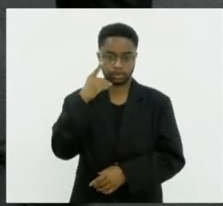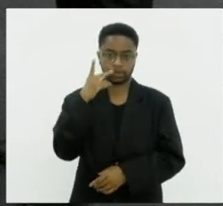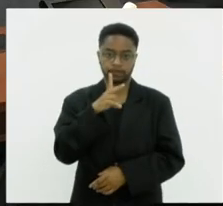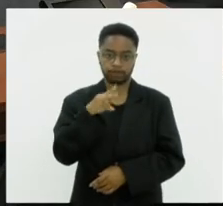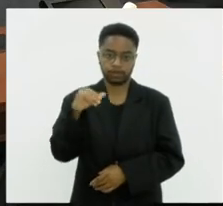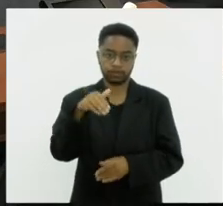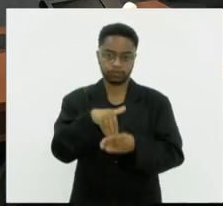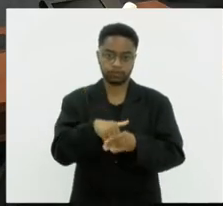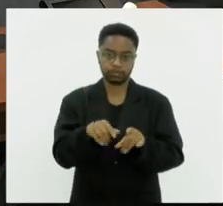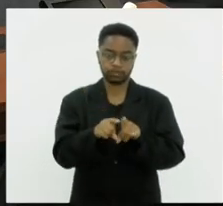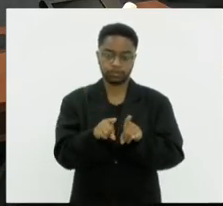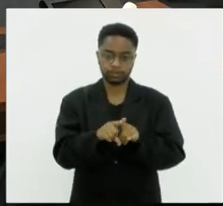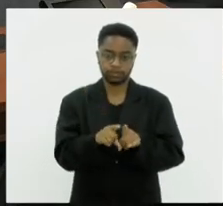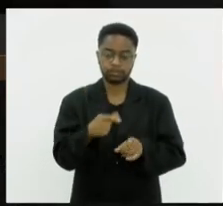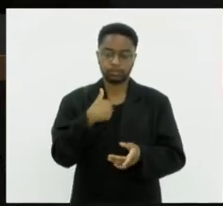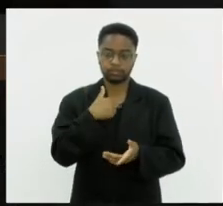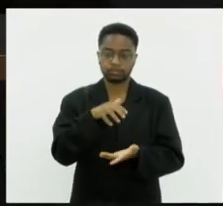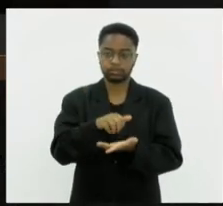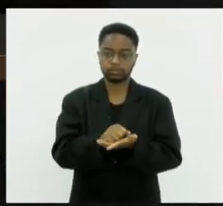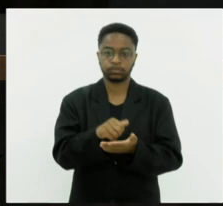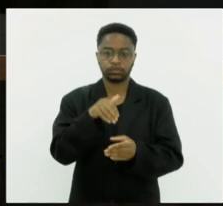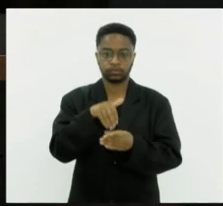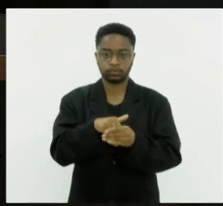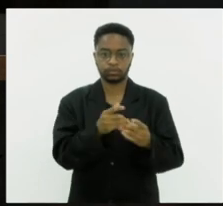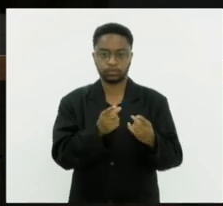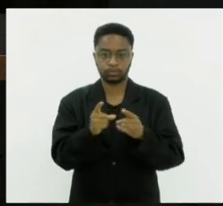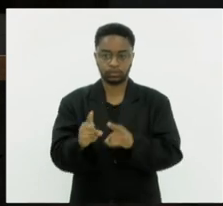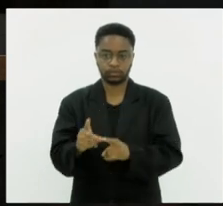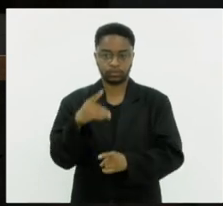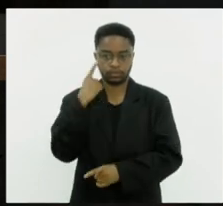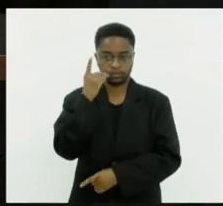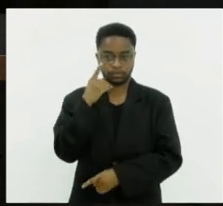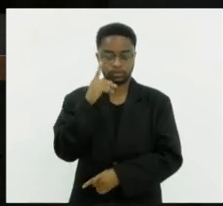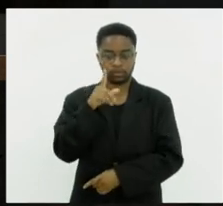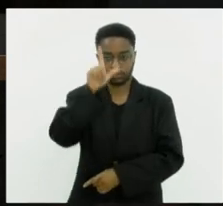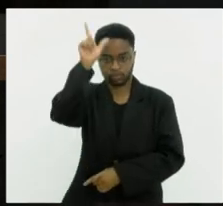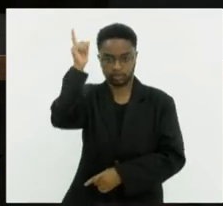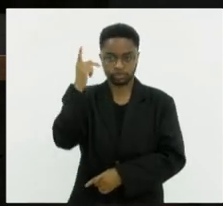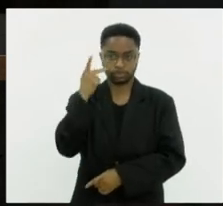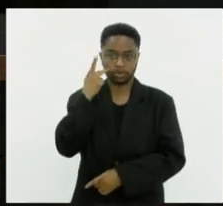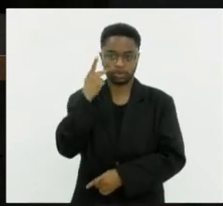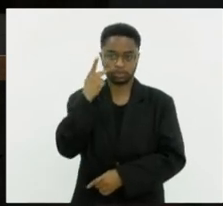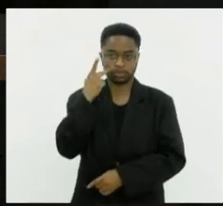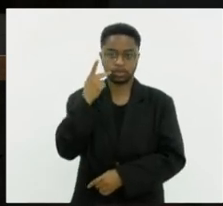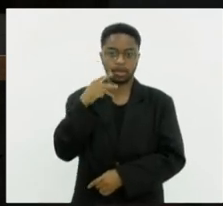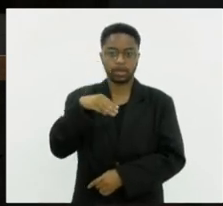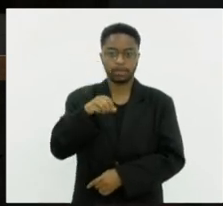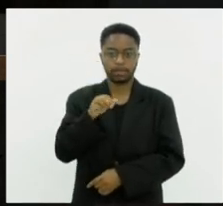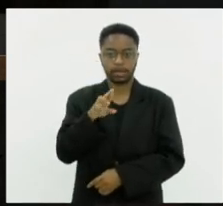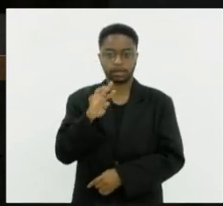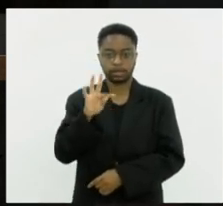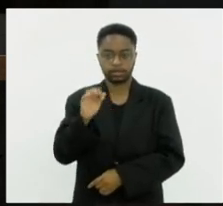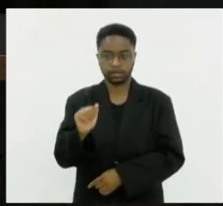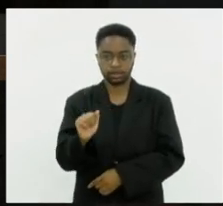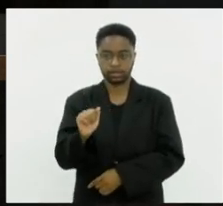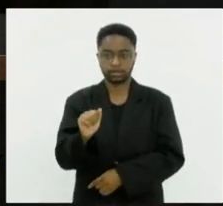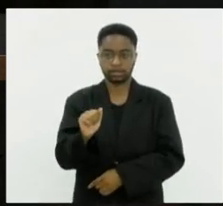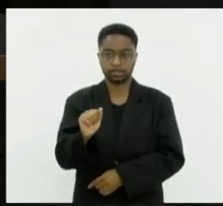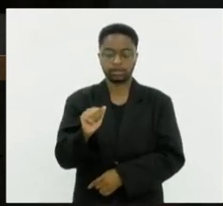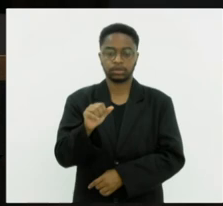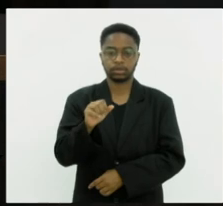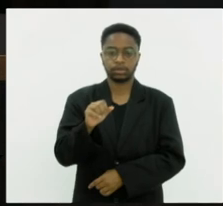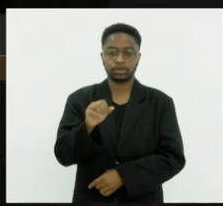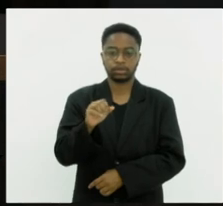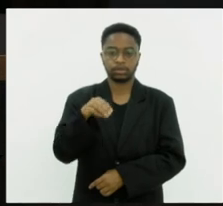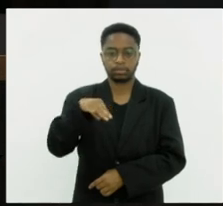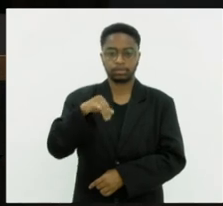também. Registrando voto contrário ao projeto. Deputado Luiz Paulo, deputada Marta Rocha, bancada deputado do PSOL.